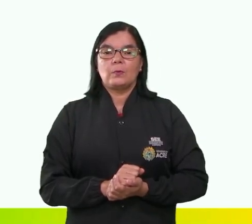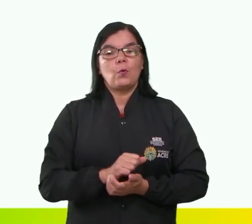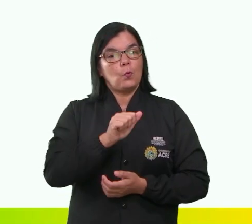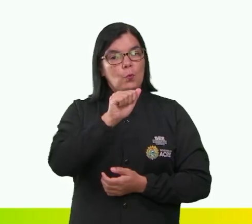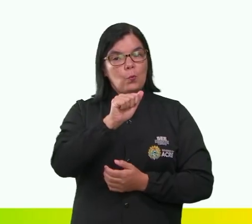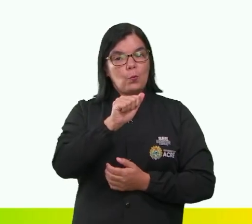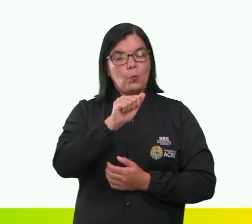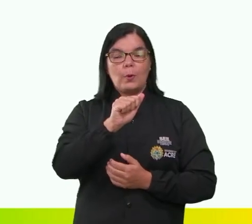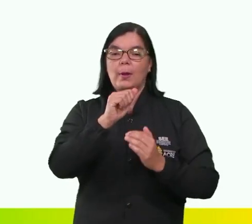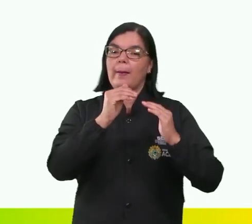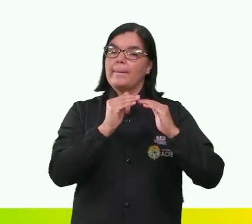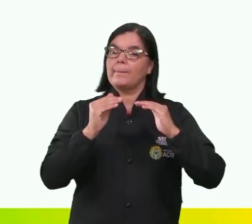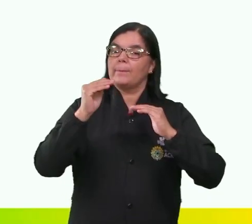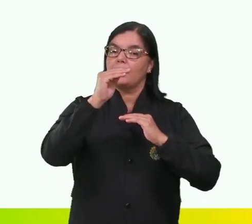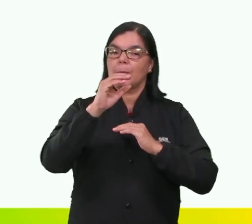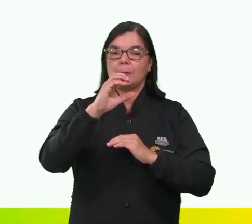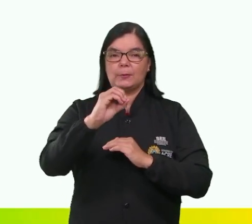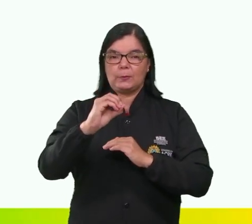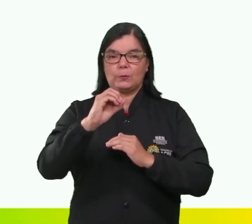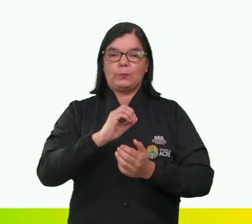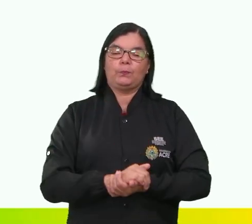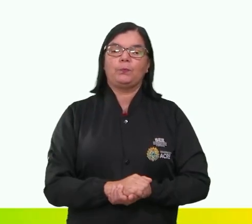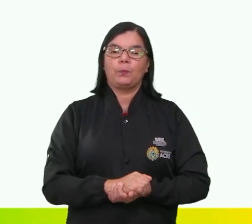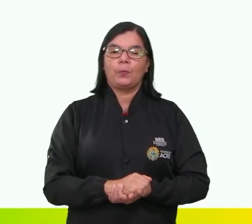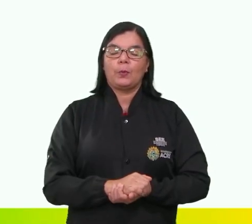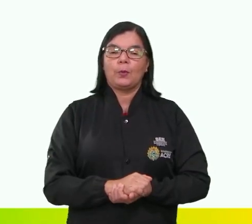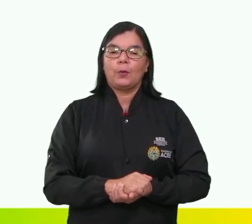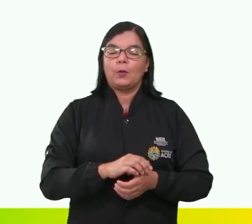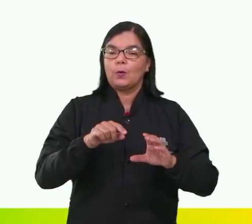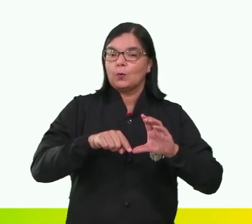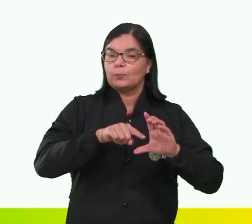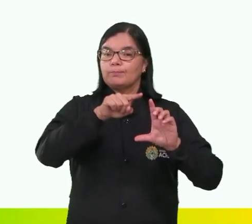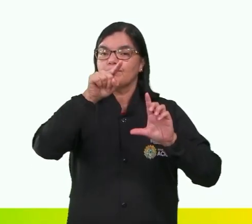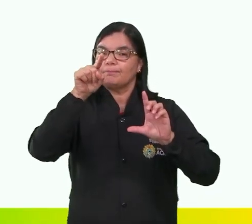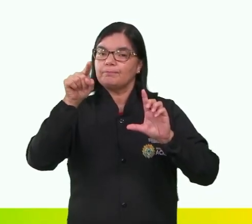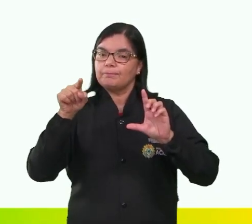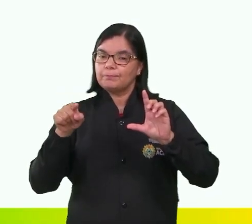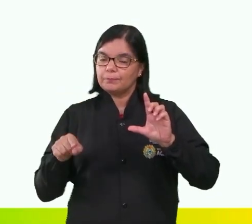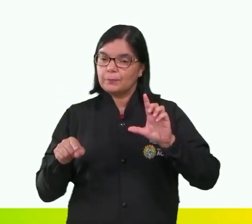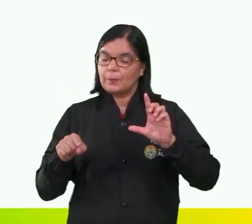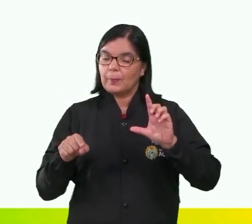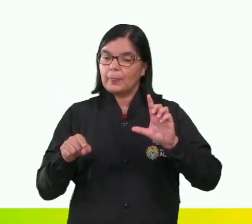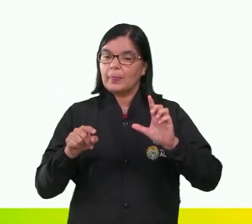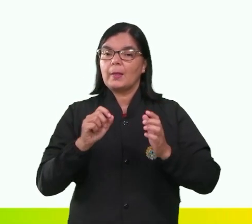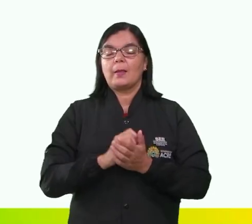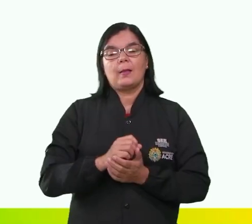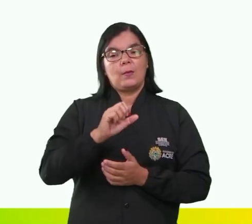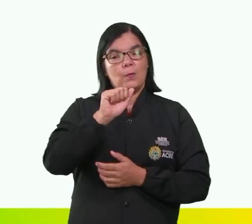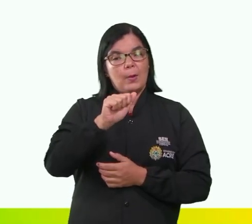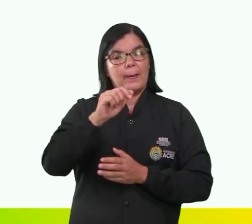a é maior do que zero. E quando o a é menor do que zero,